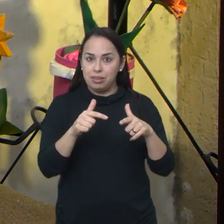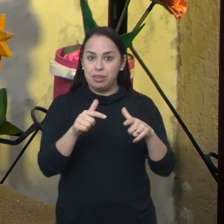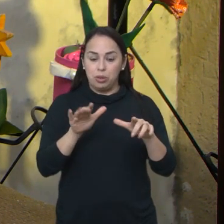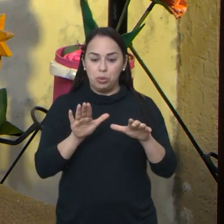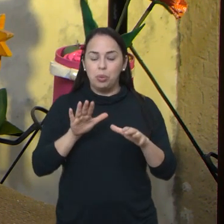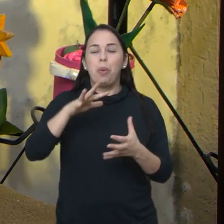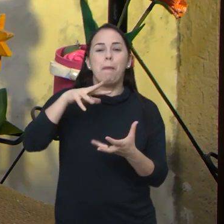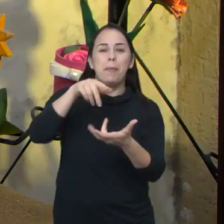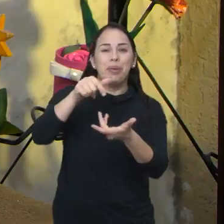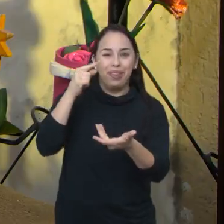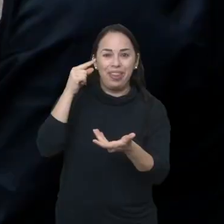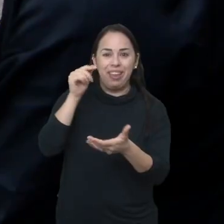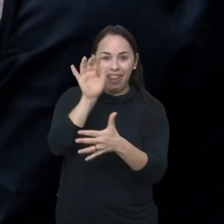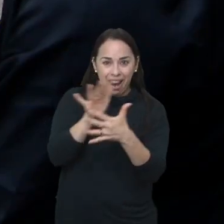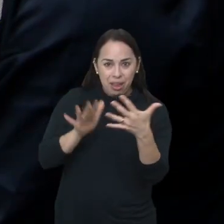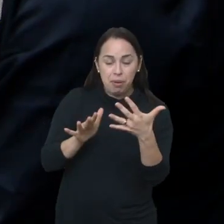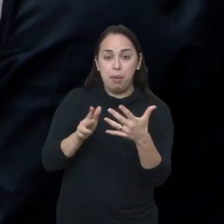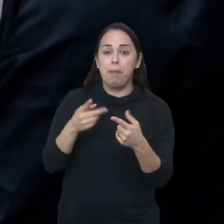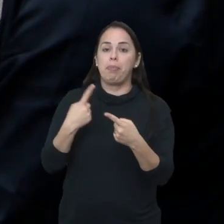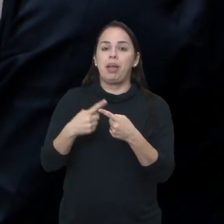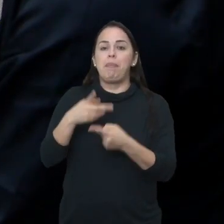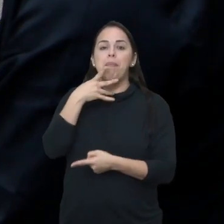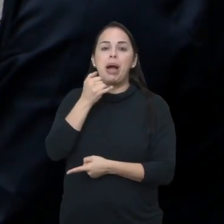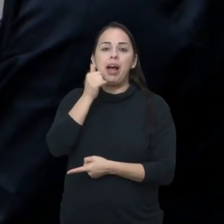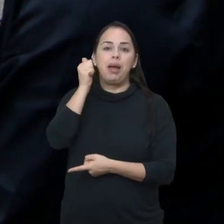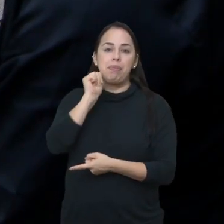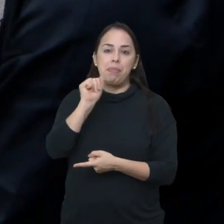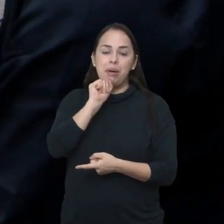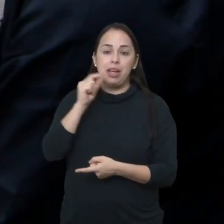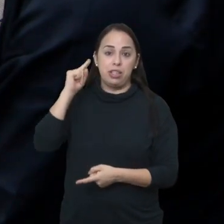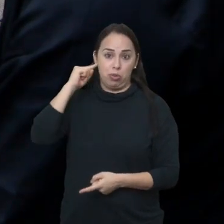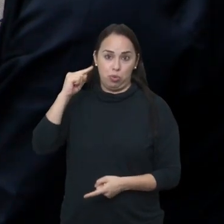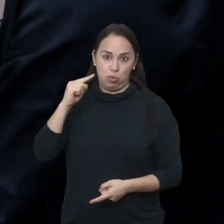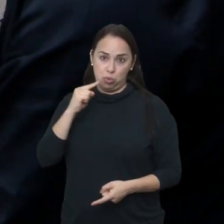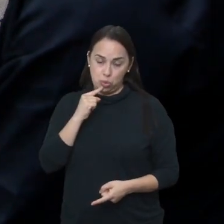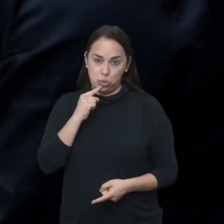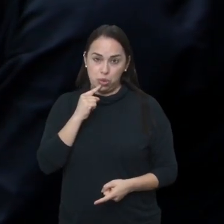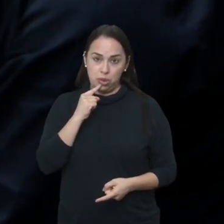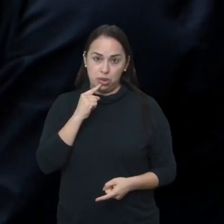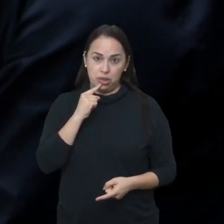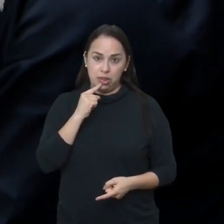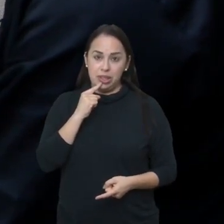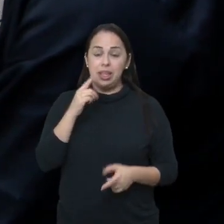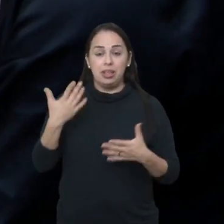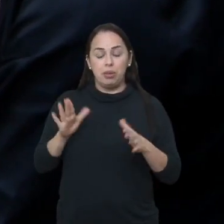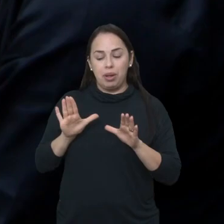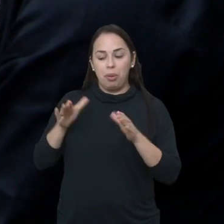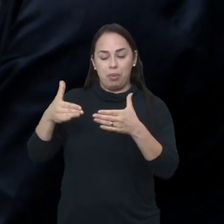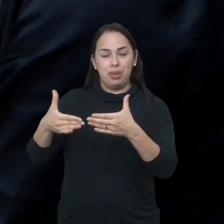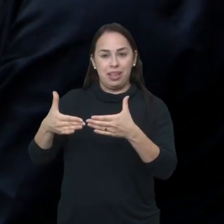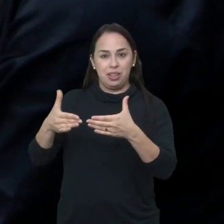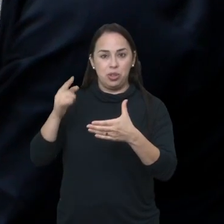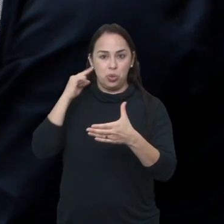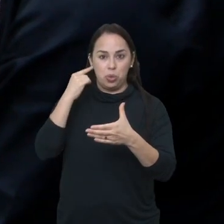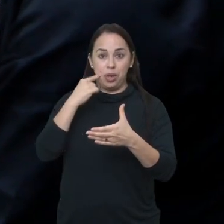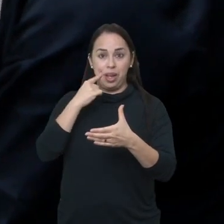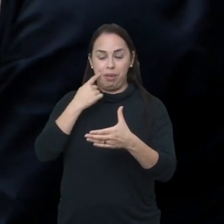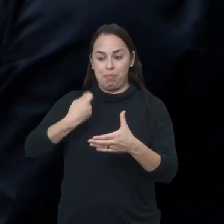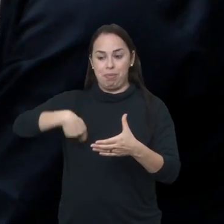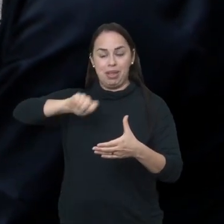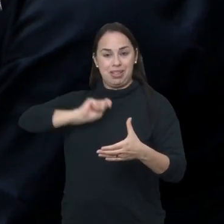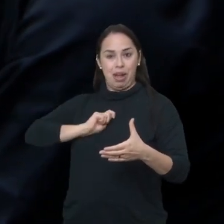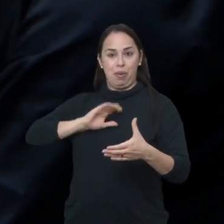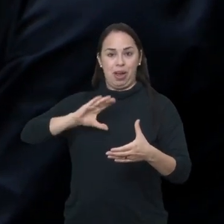no mundo da Libras, principalmente por causa dos meus pais, que os meus pais são surdos, então dentro da comunidade surda eu sou reconhecido como um